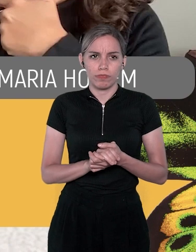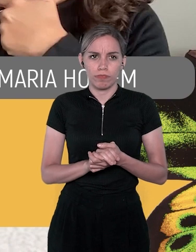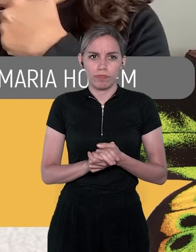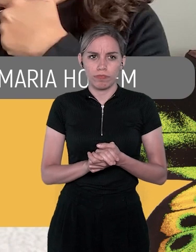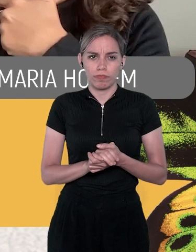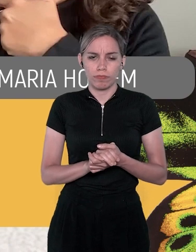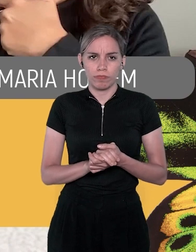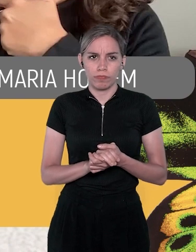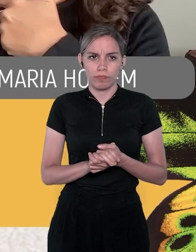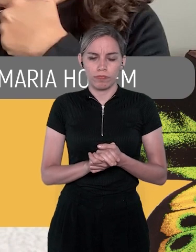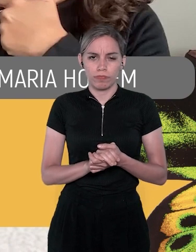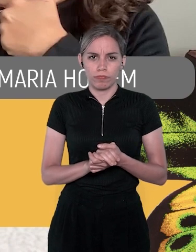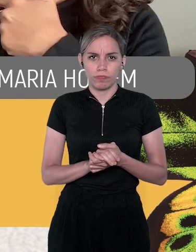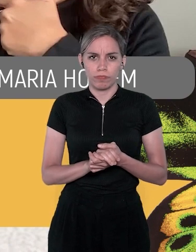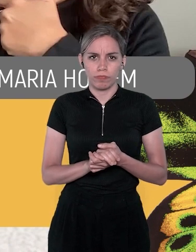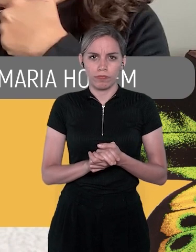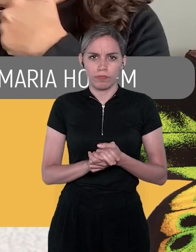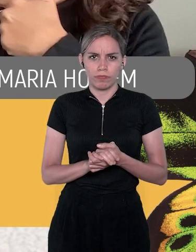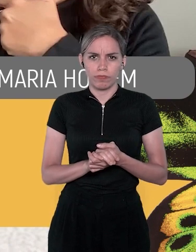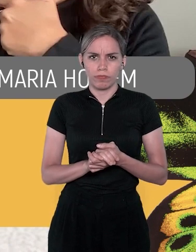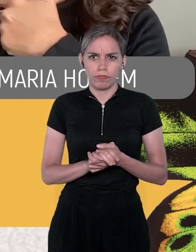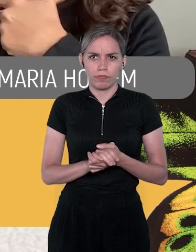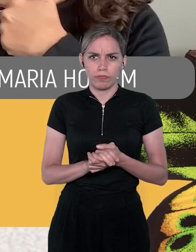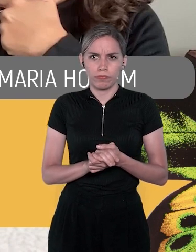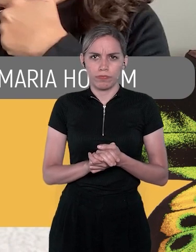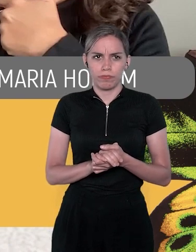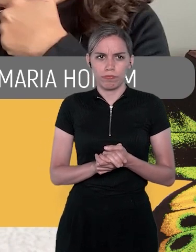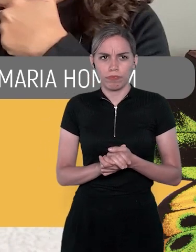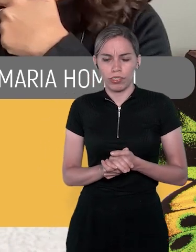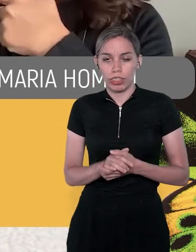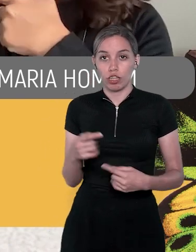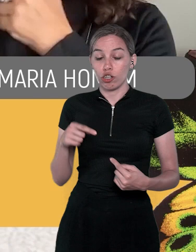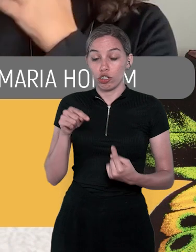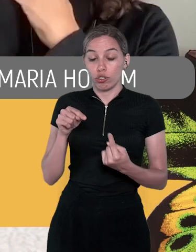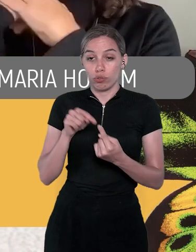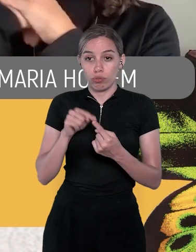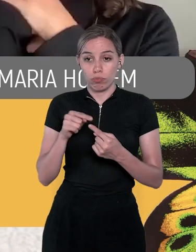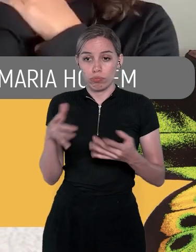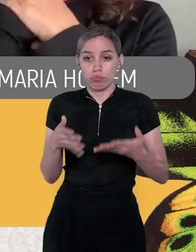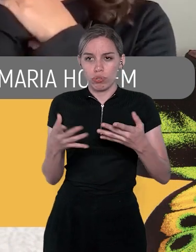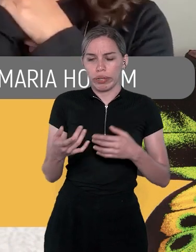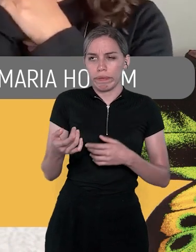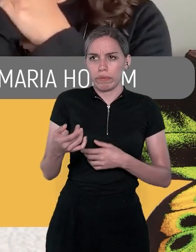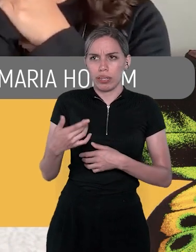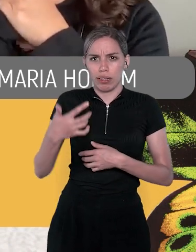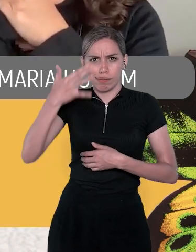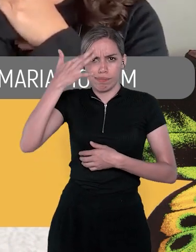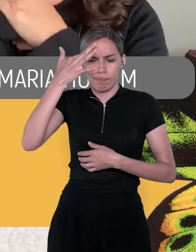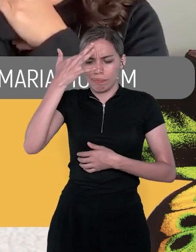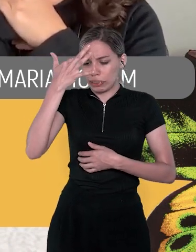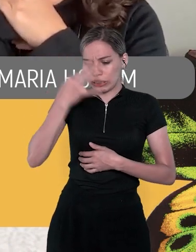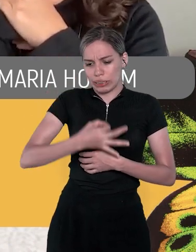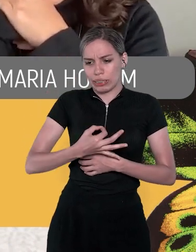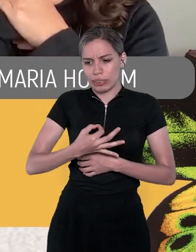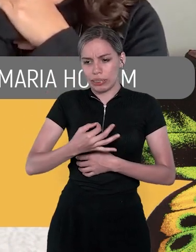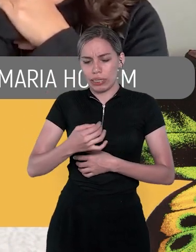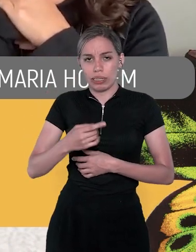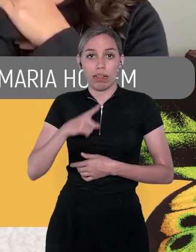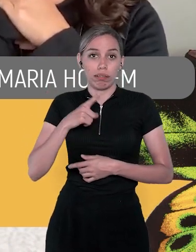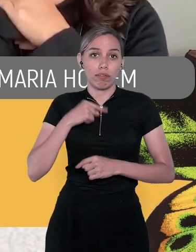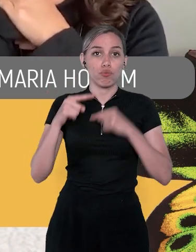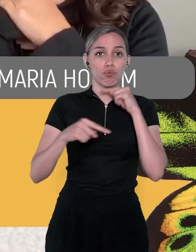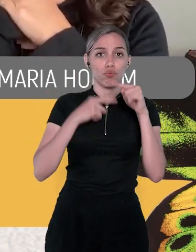primaciais, né? A reação à incerteza, ao desconhecido, à